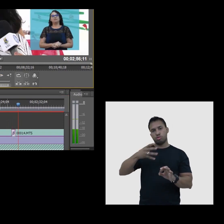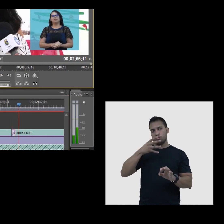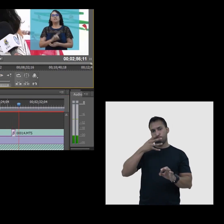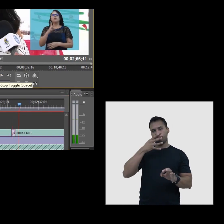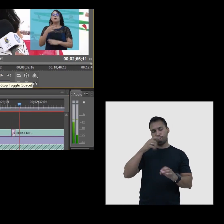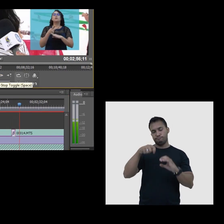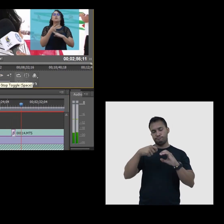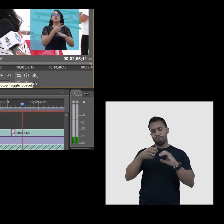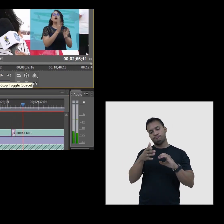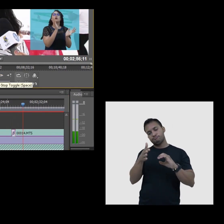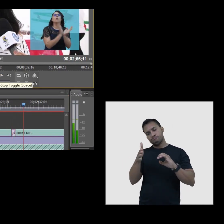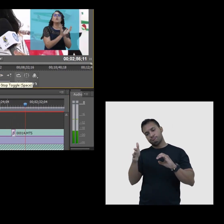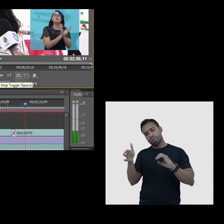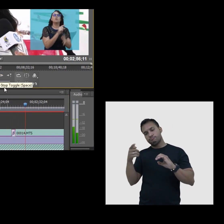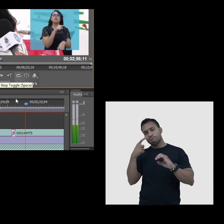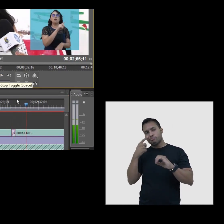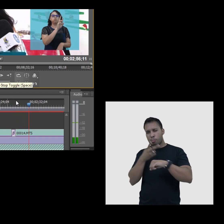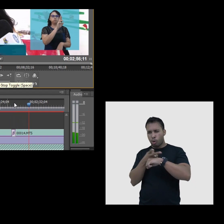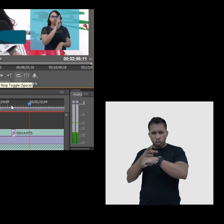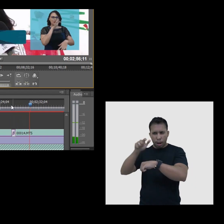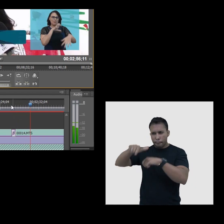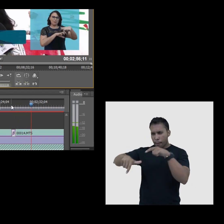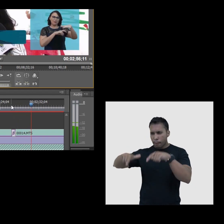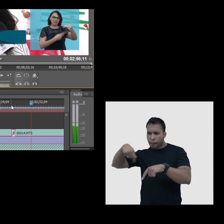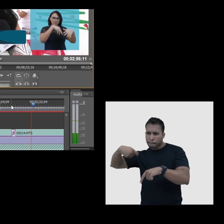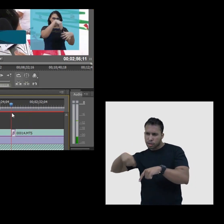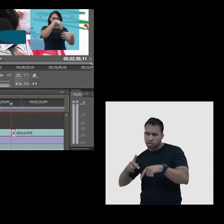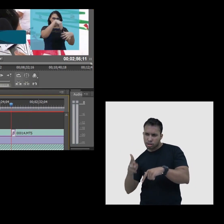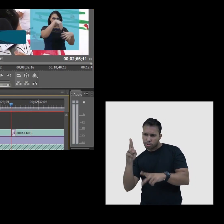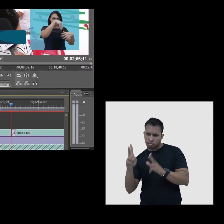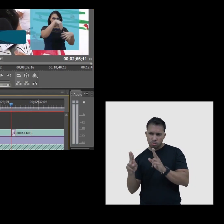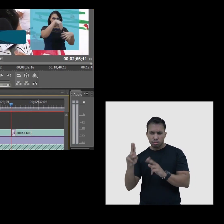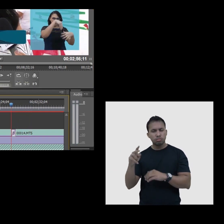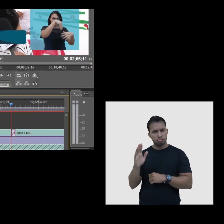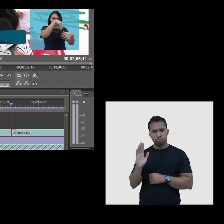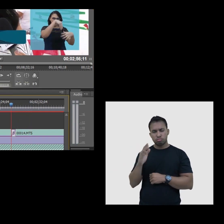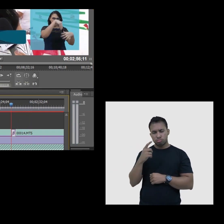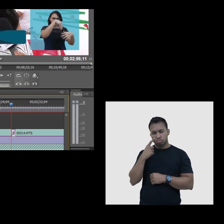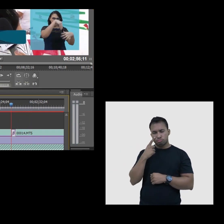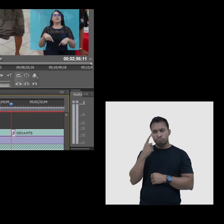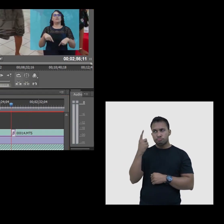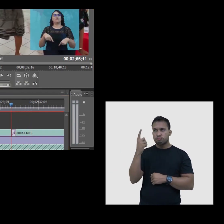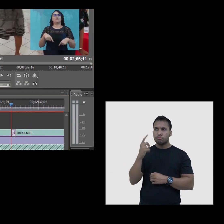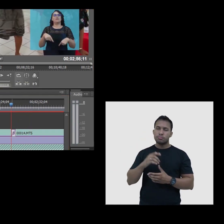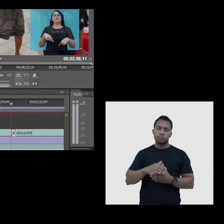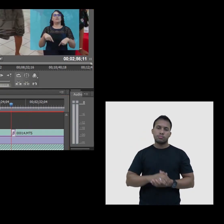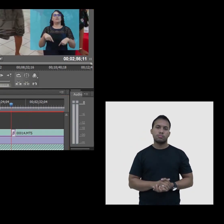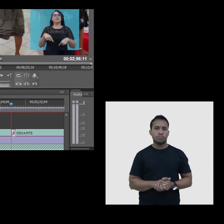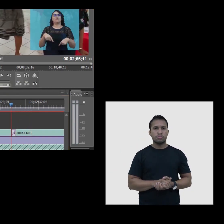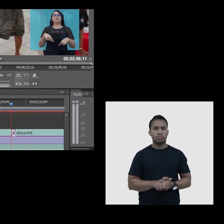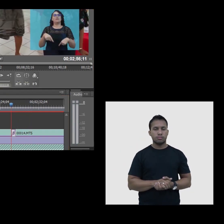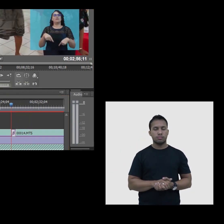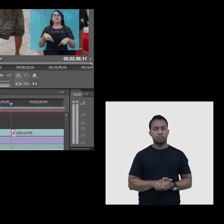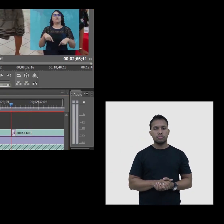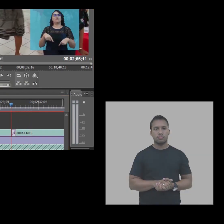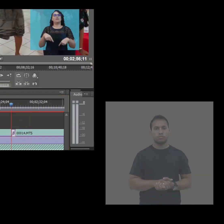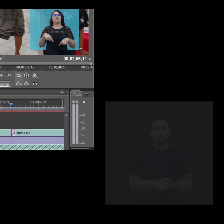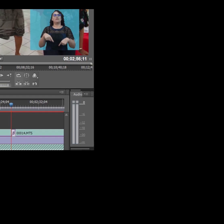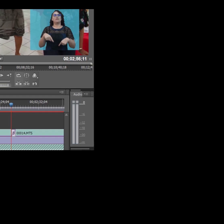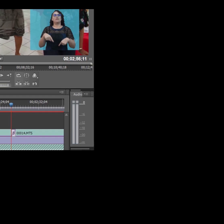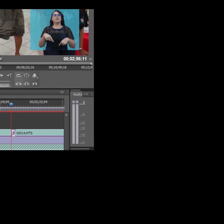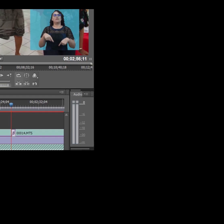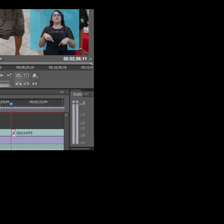Bom, a gente viu que ficou ok, então a gente vai continuar agora assistindo o vídeo, né? Para procurar mais alguma intervenção que a gente possa